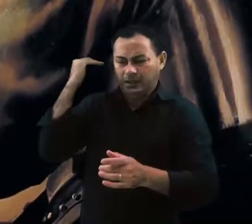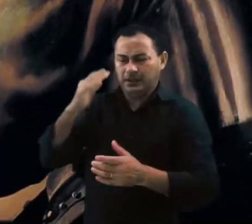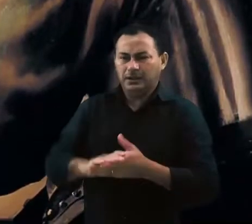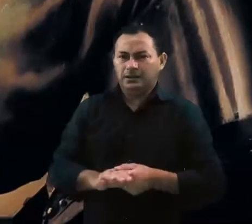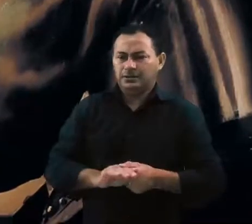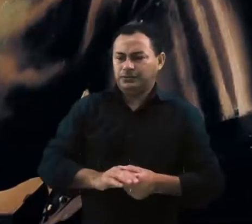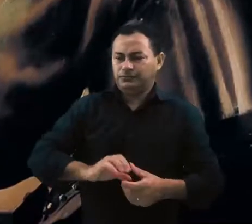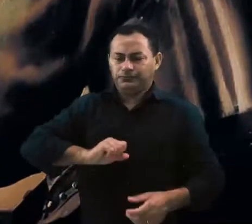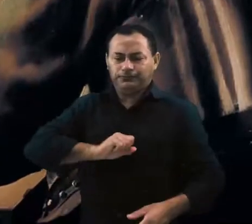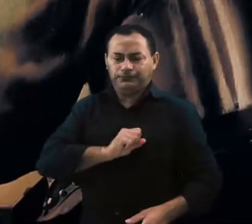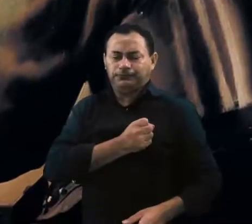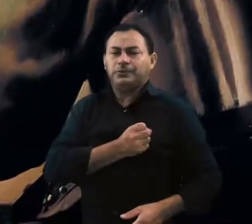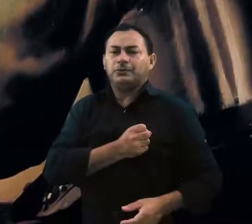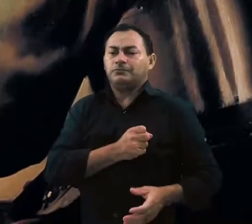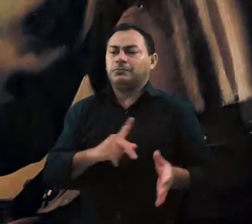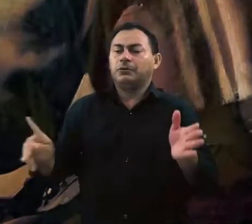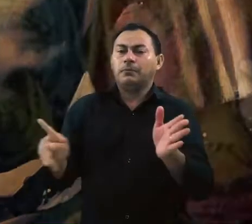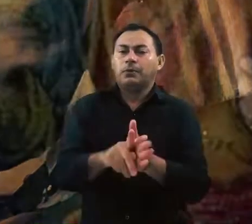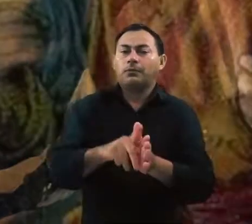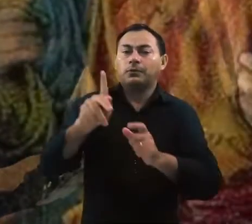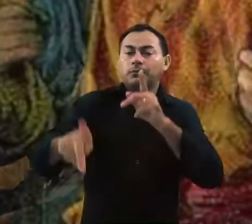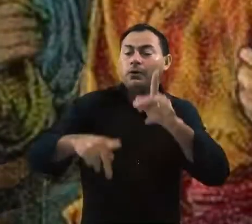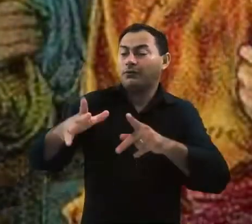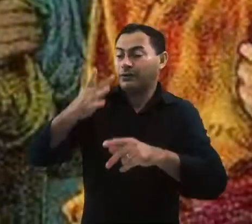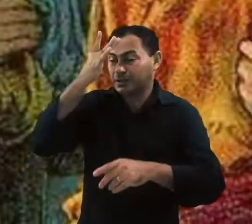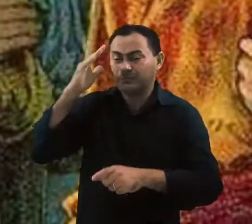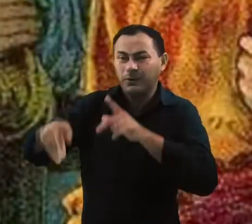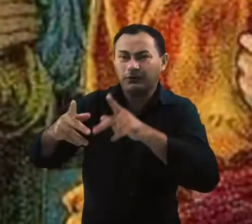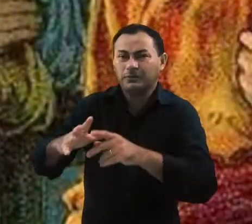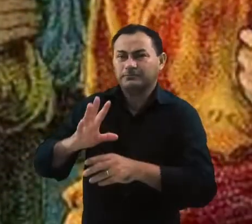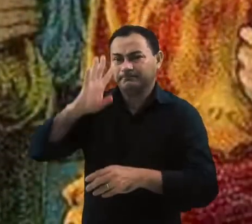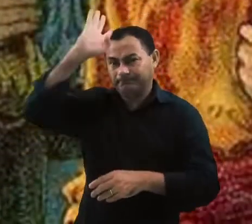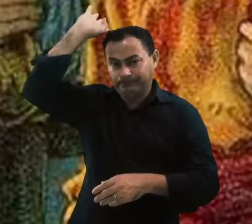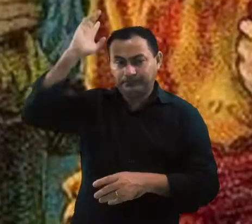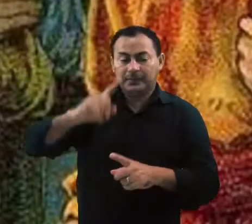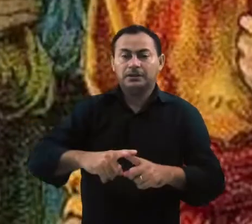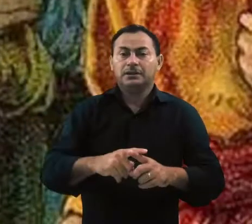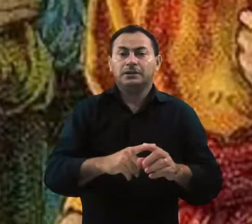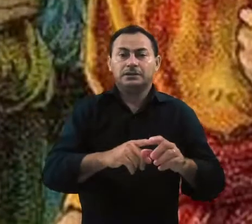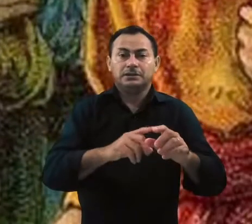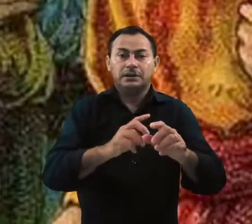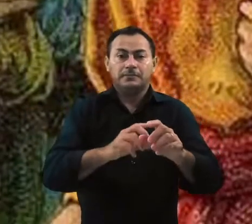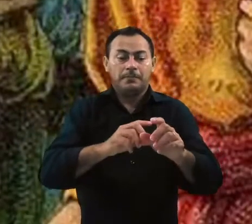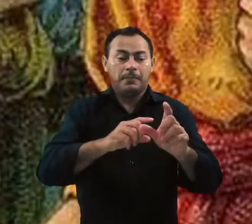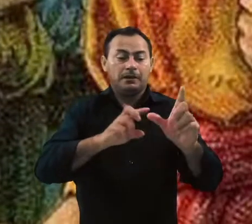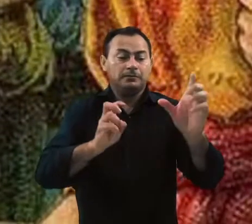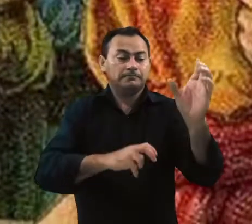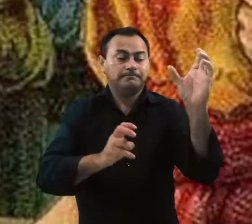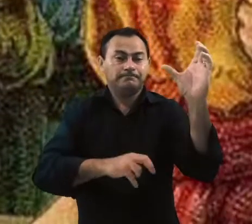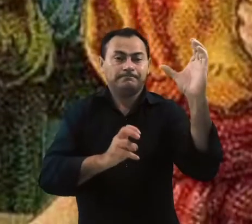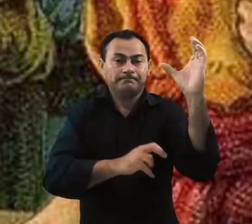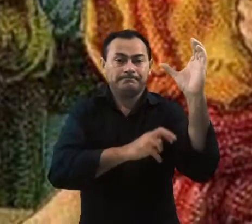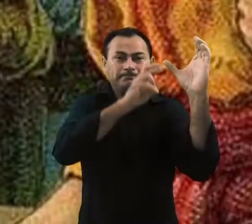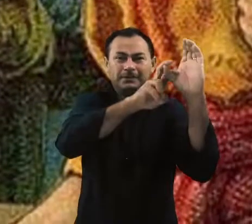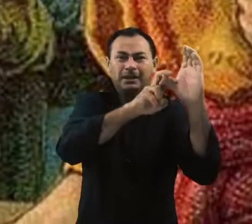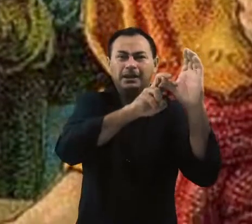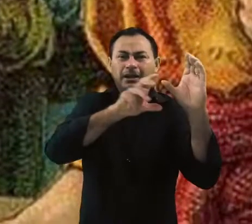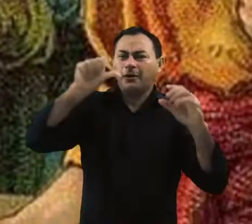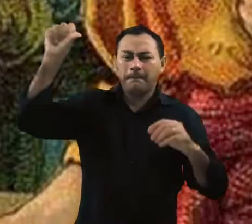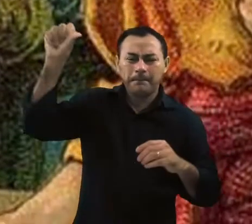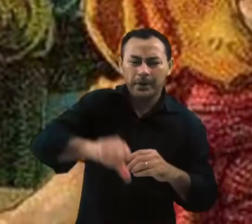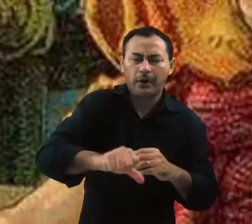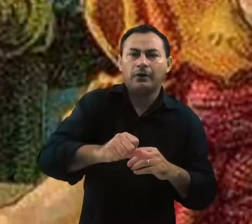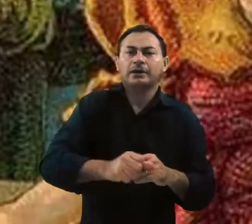Jesus eles eram odiados pelo seu próprio povo é muito bem esse homem não é apenas publicando ele era o